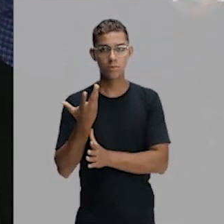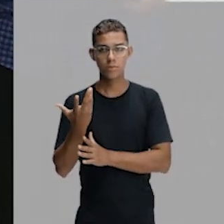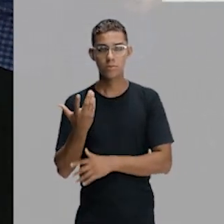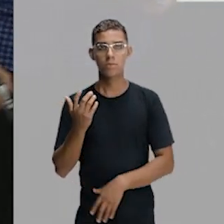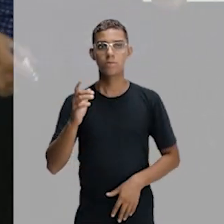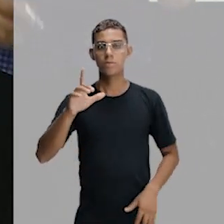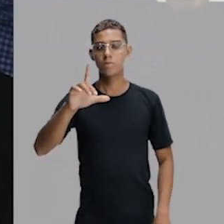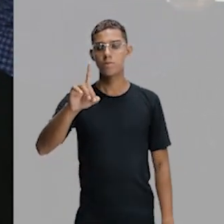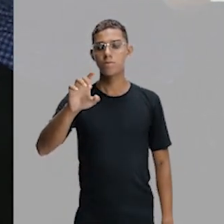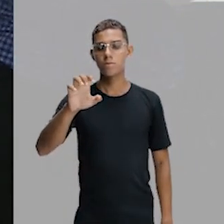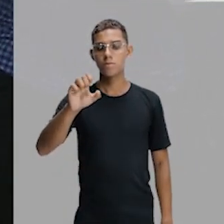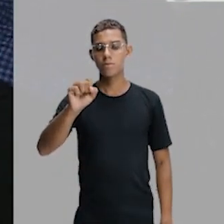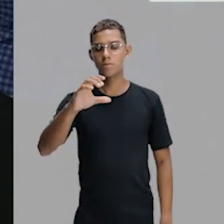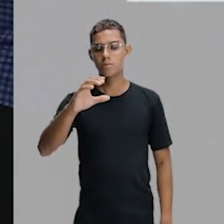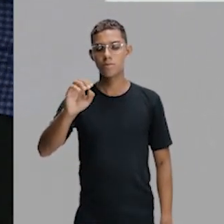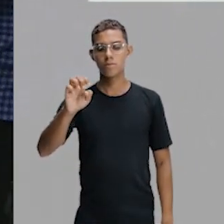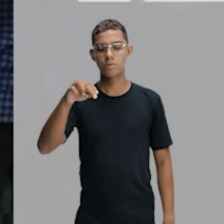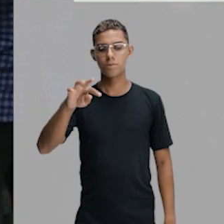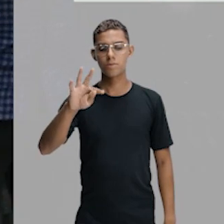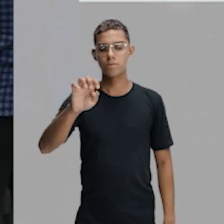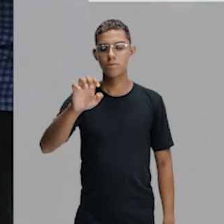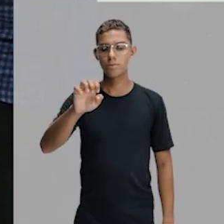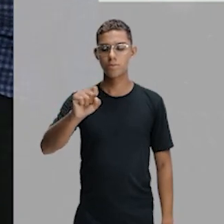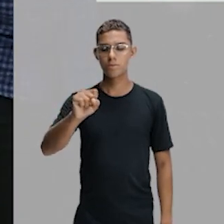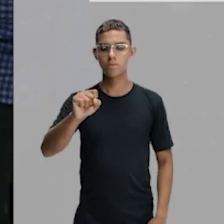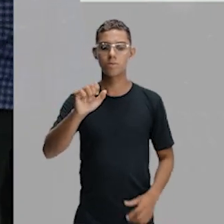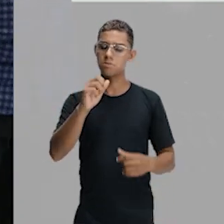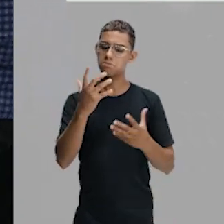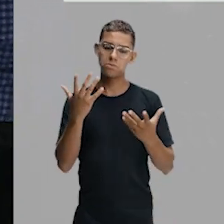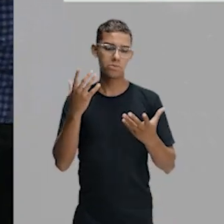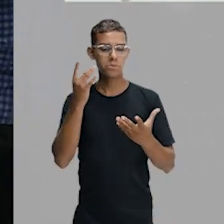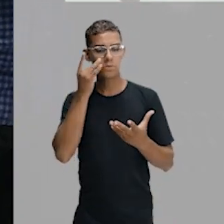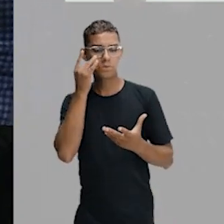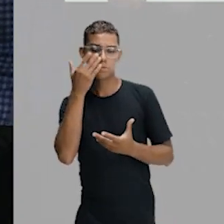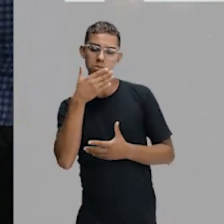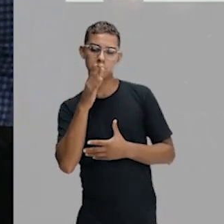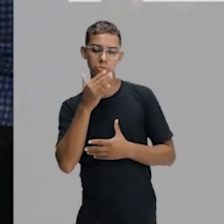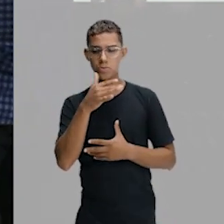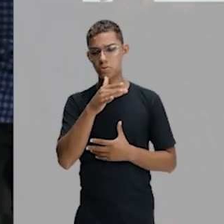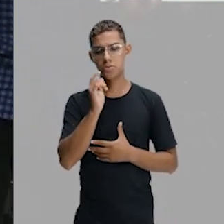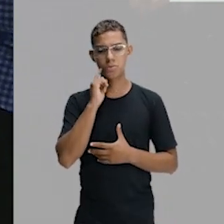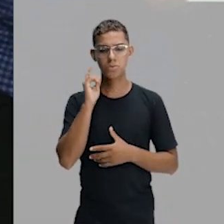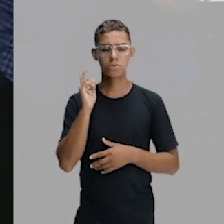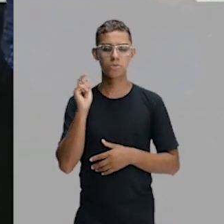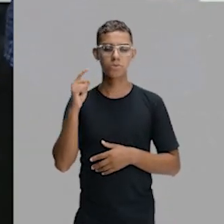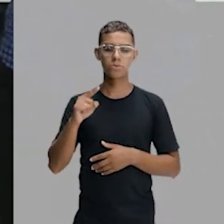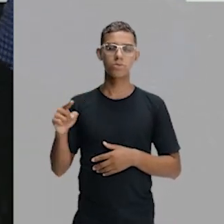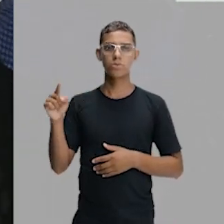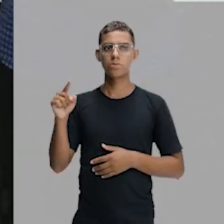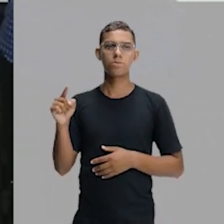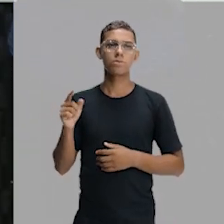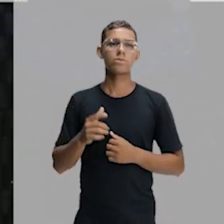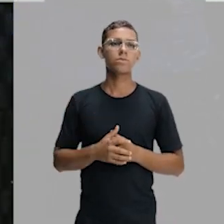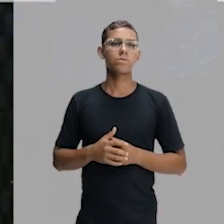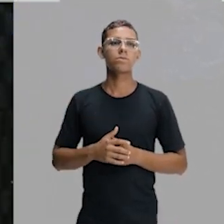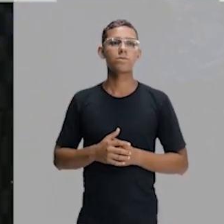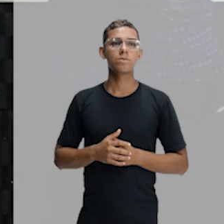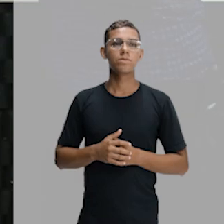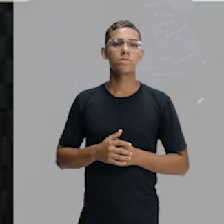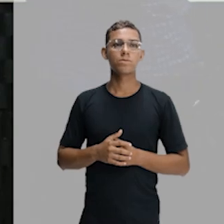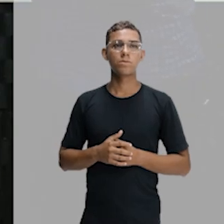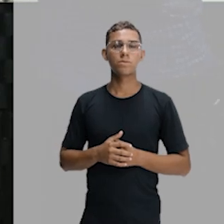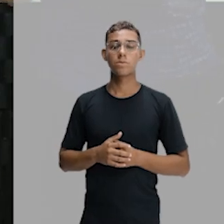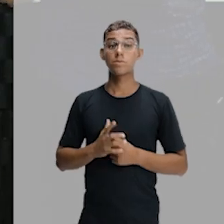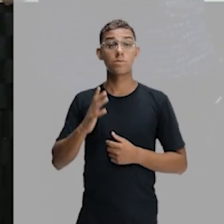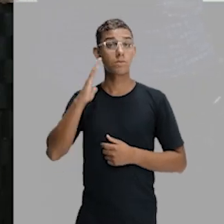160 descendentes. Qual é o número provável de plantas baixas entre esses descendentes? Ou